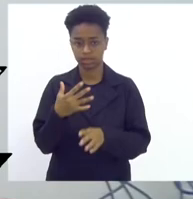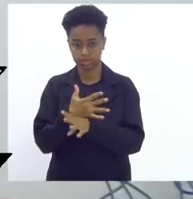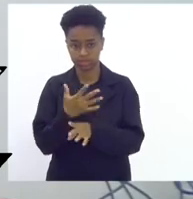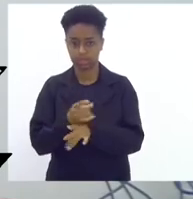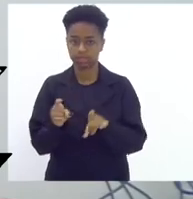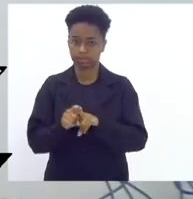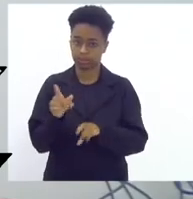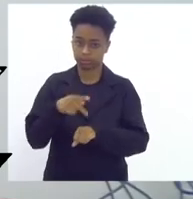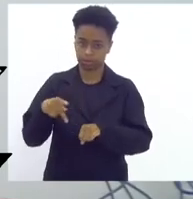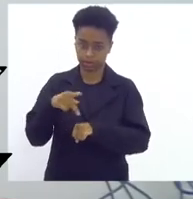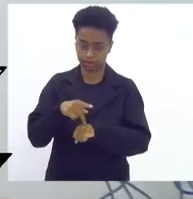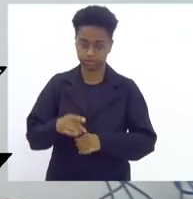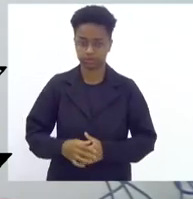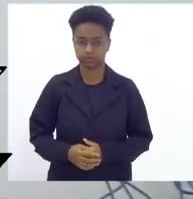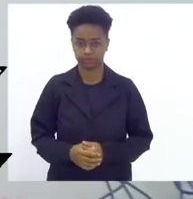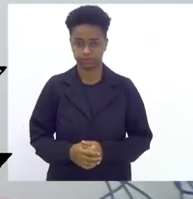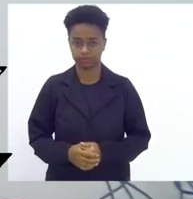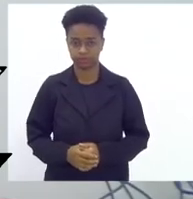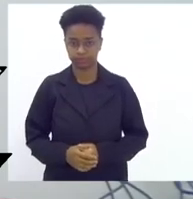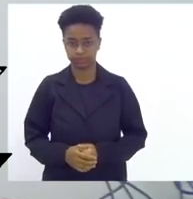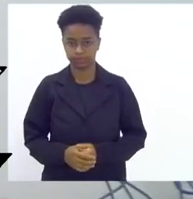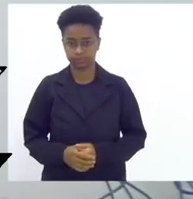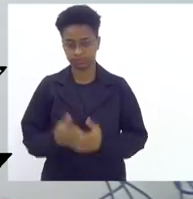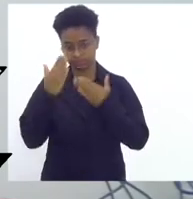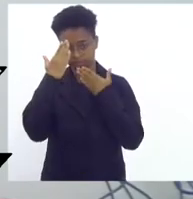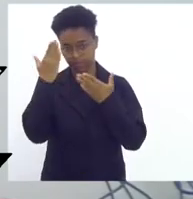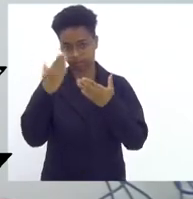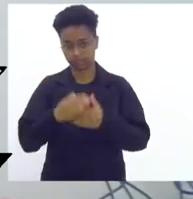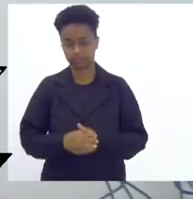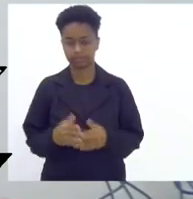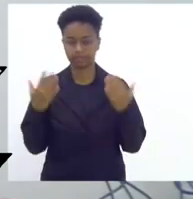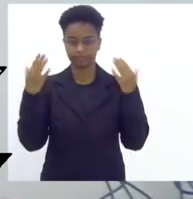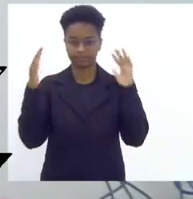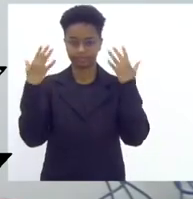do país também obrigado